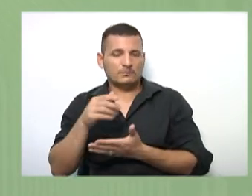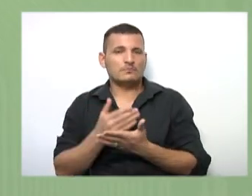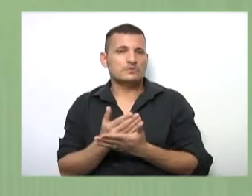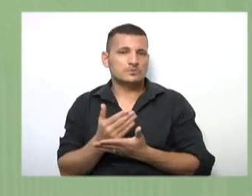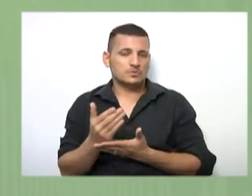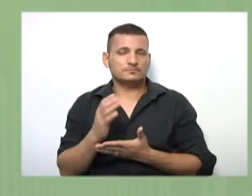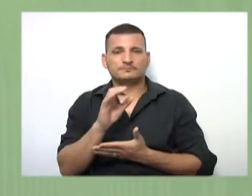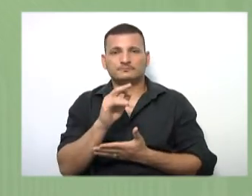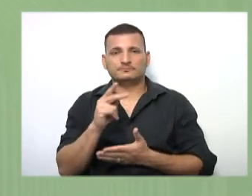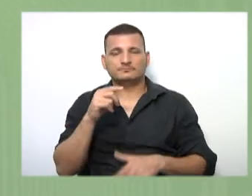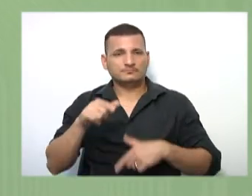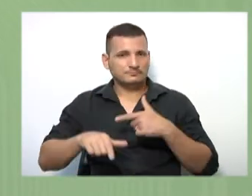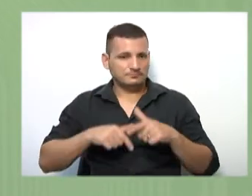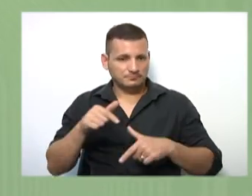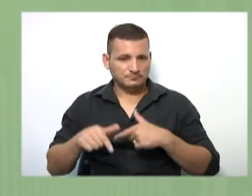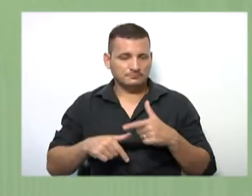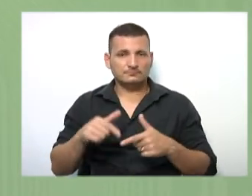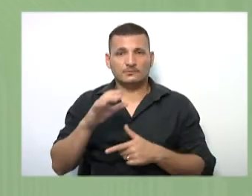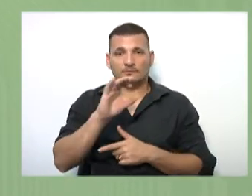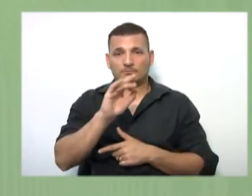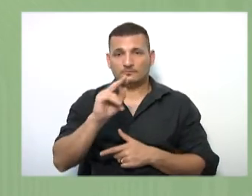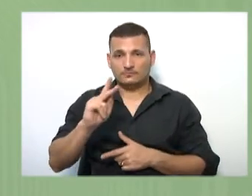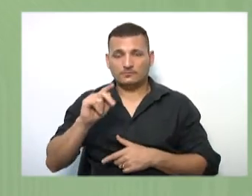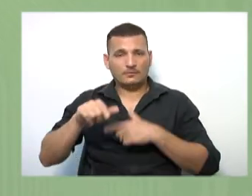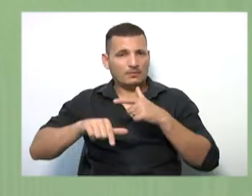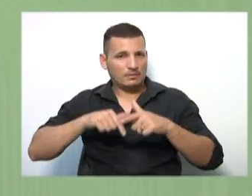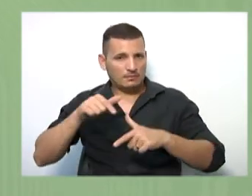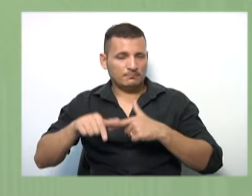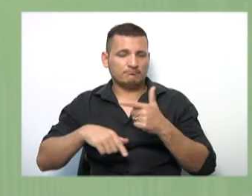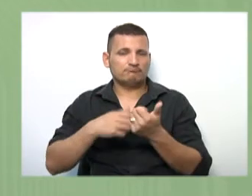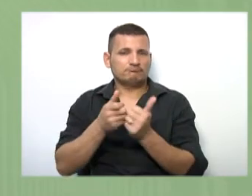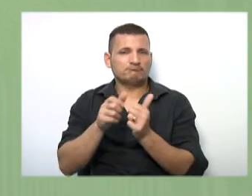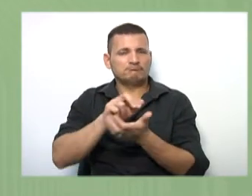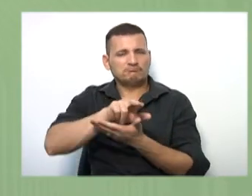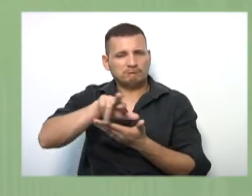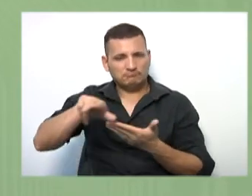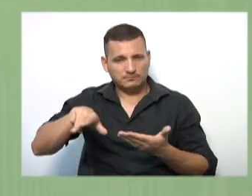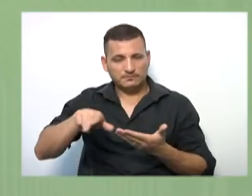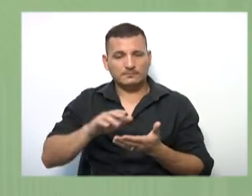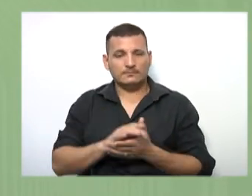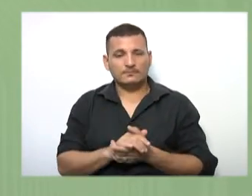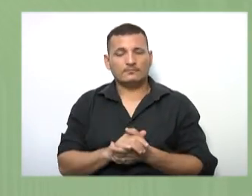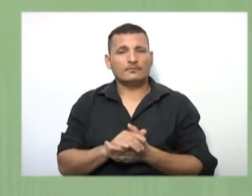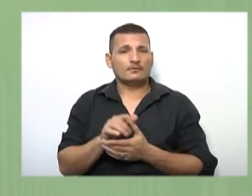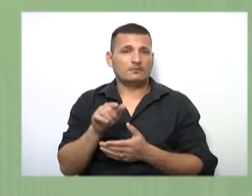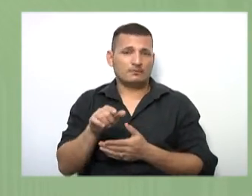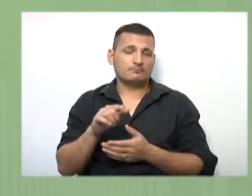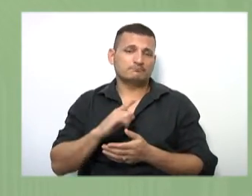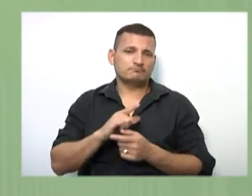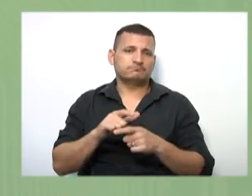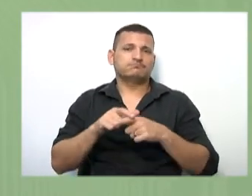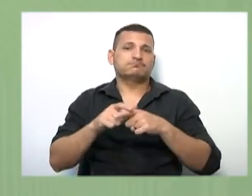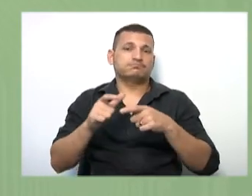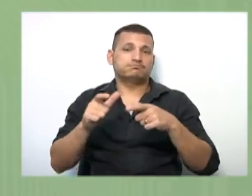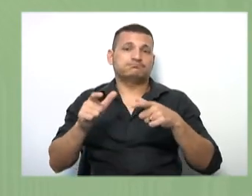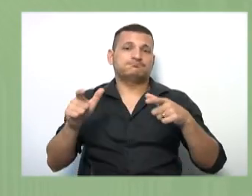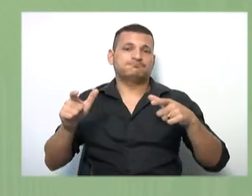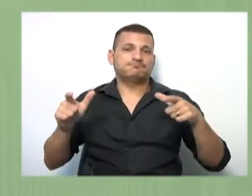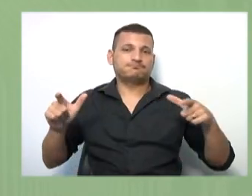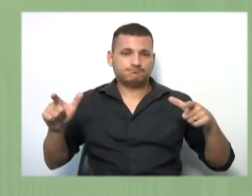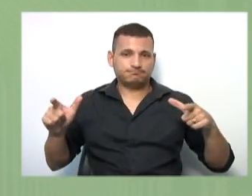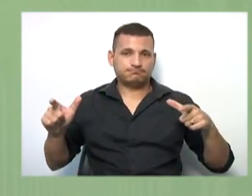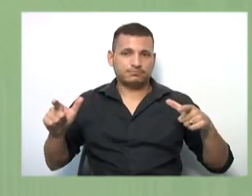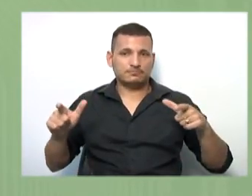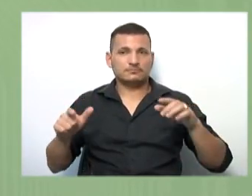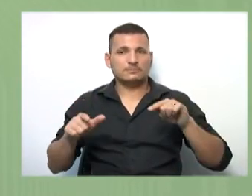trabalho de transporte. E por ter chegado a um tamanho tão grande, ganhado tanta